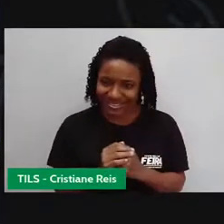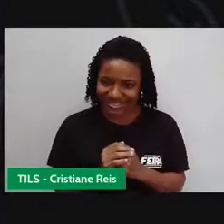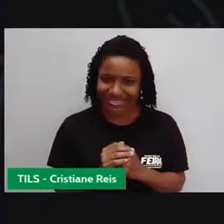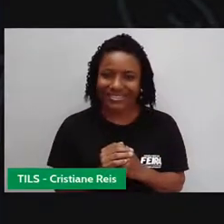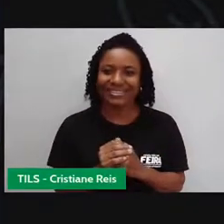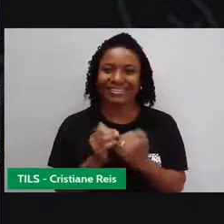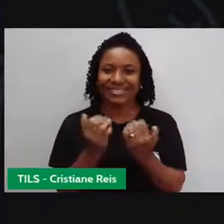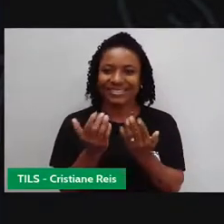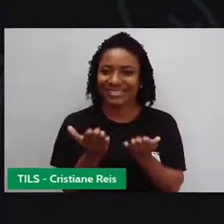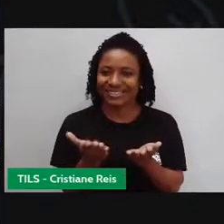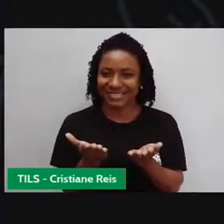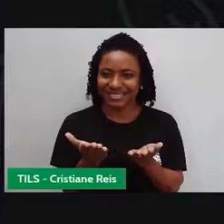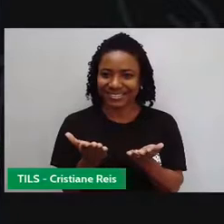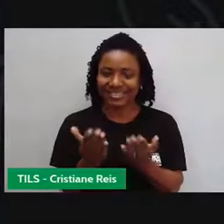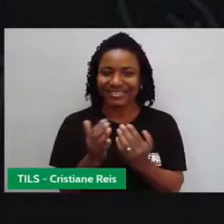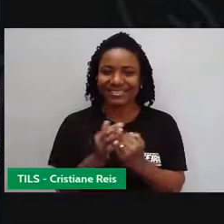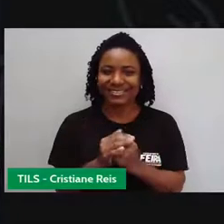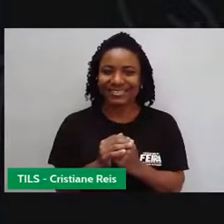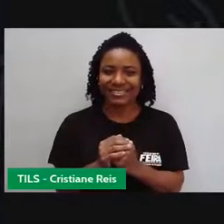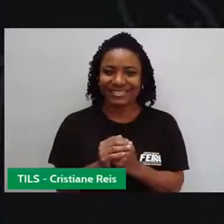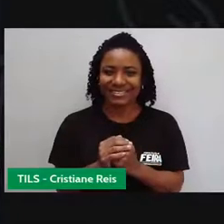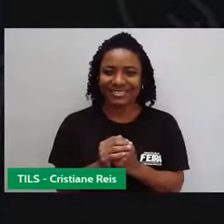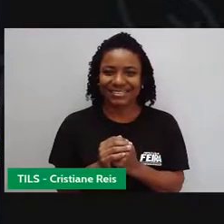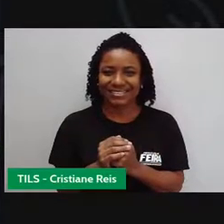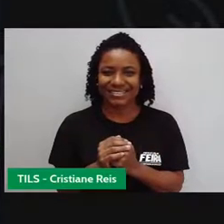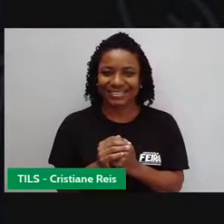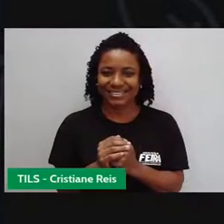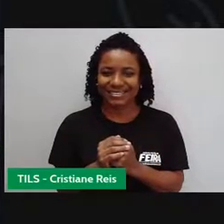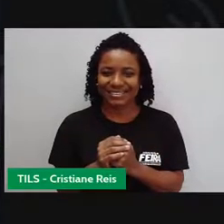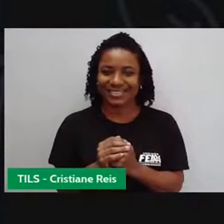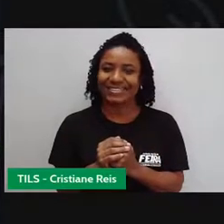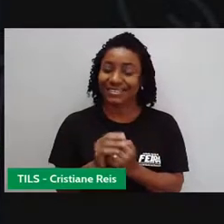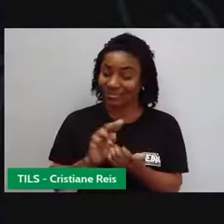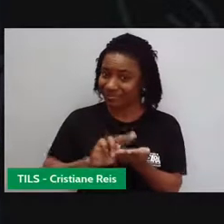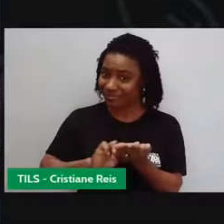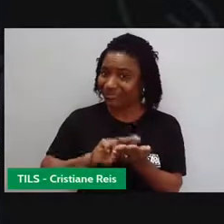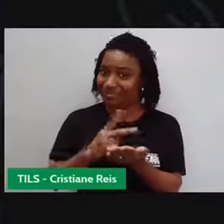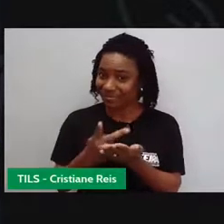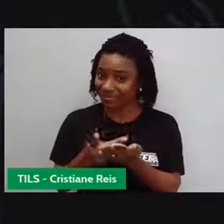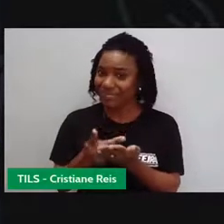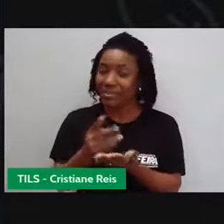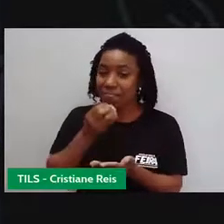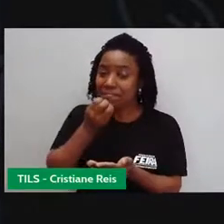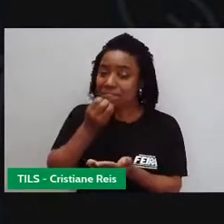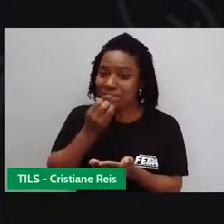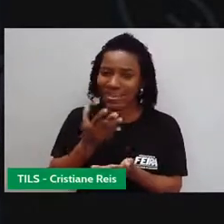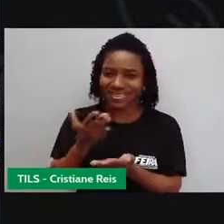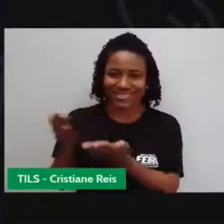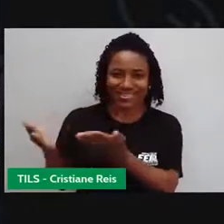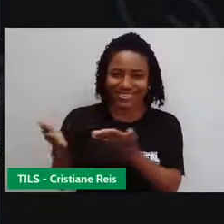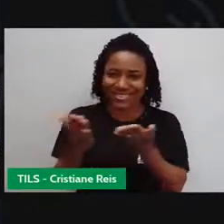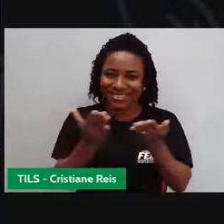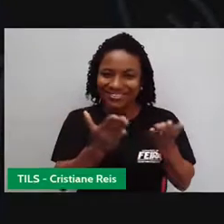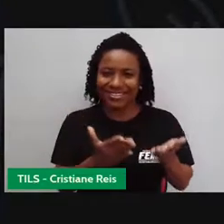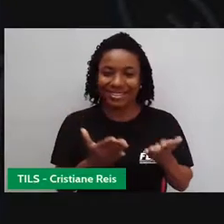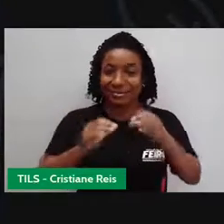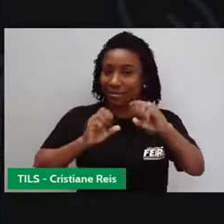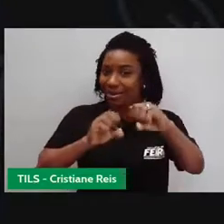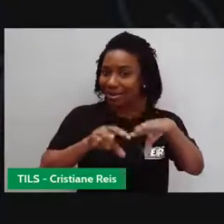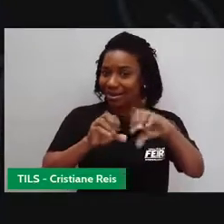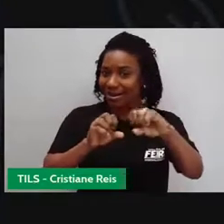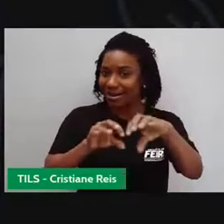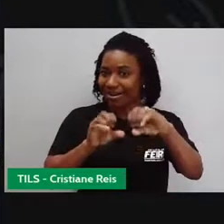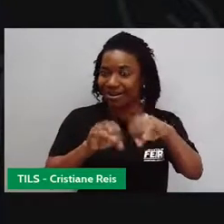Welcome to Special English Number 4. Sejam bem-vindos à nossa aula